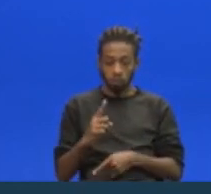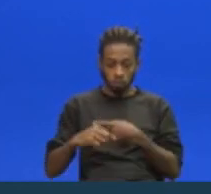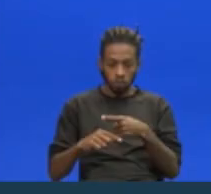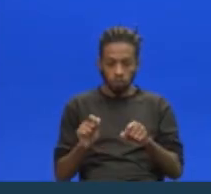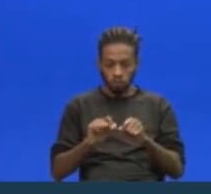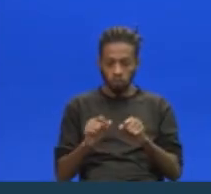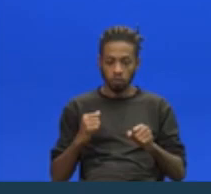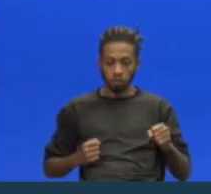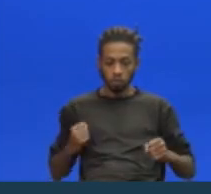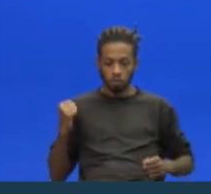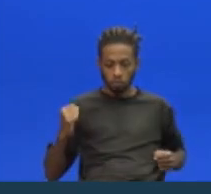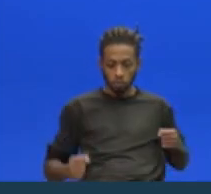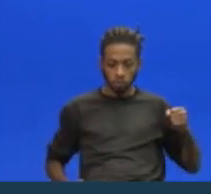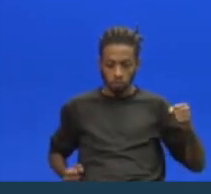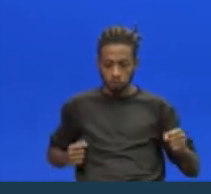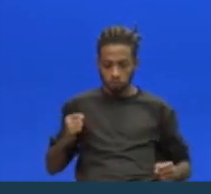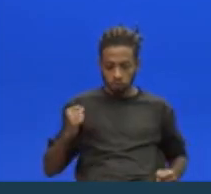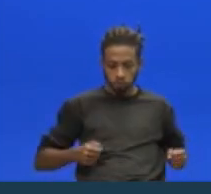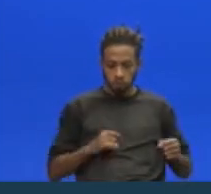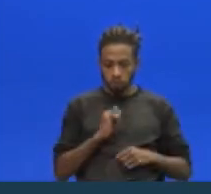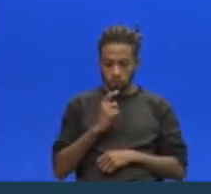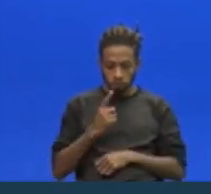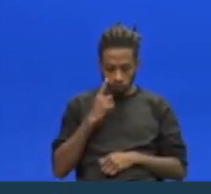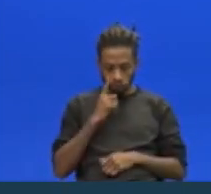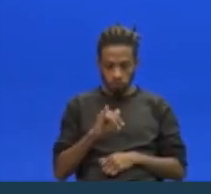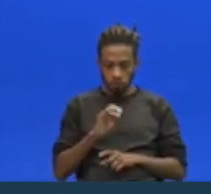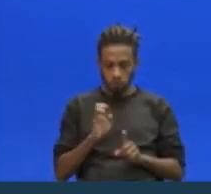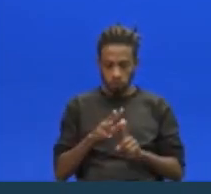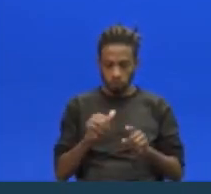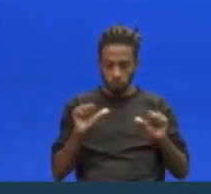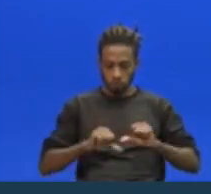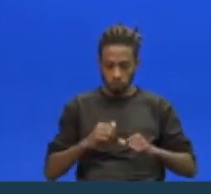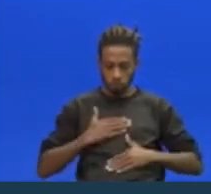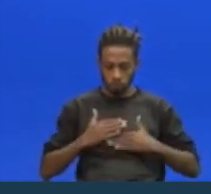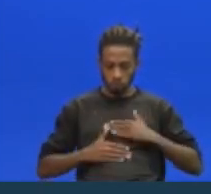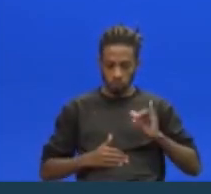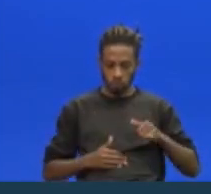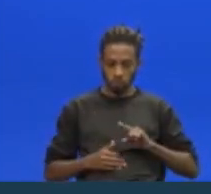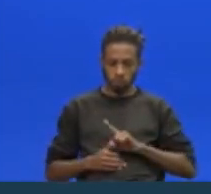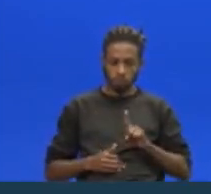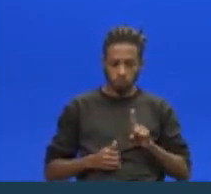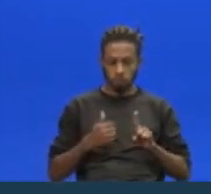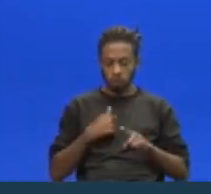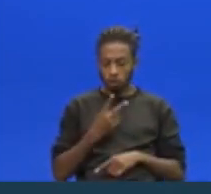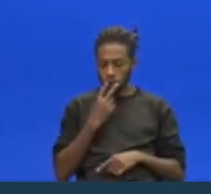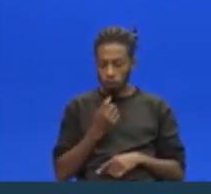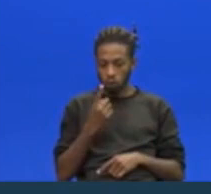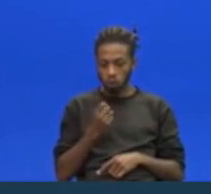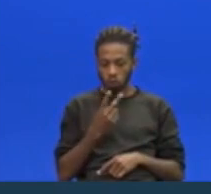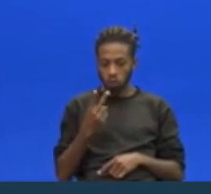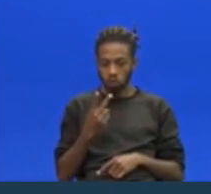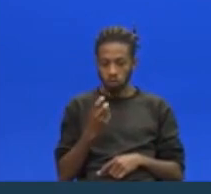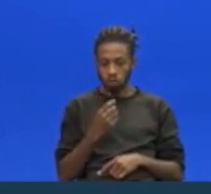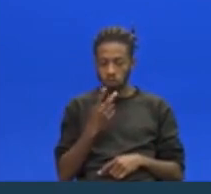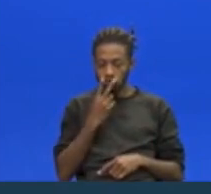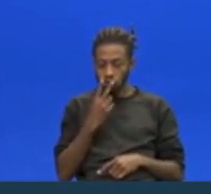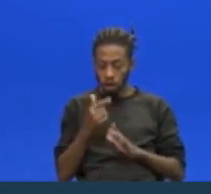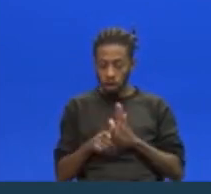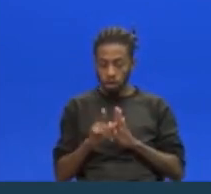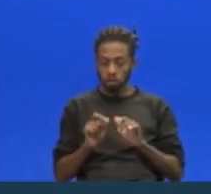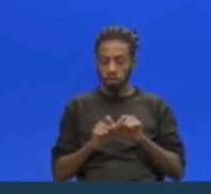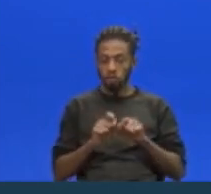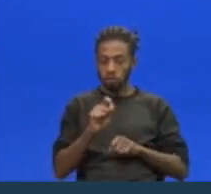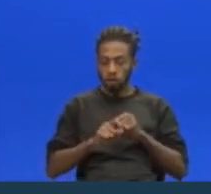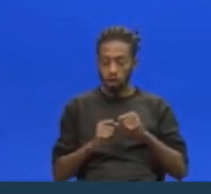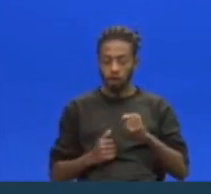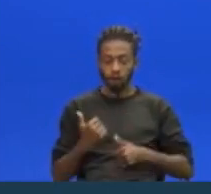depois uma atividade física, né? O quanto que fumar, por exemplo, 2 cigarros antes de uma partida, por exemplo,